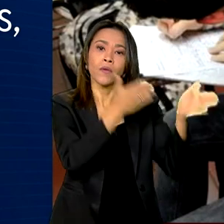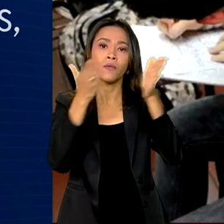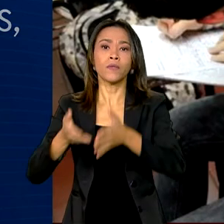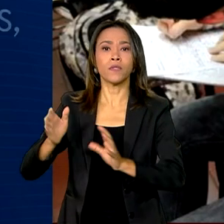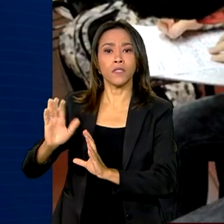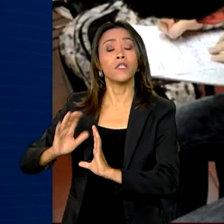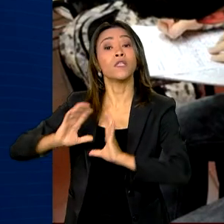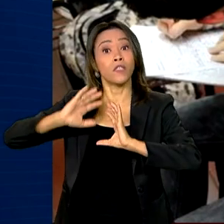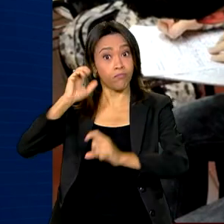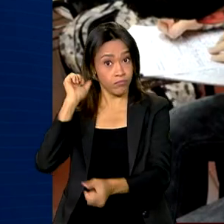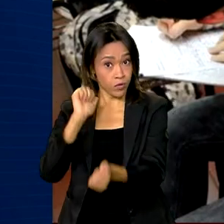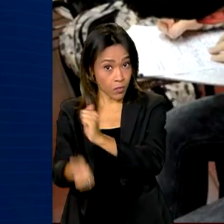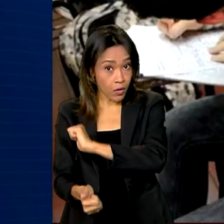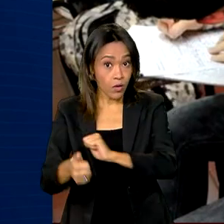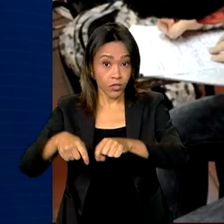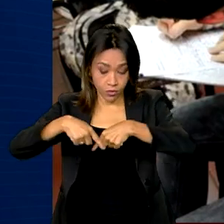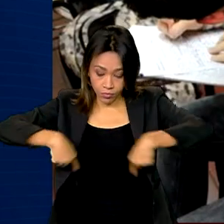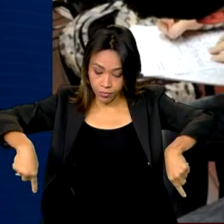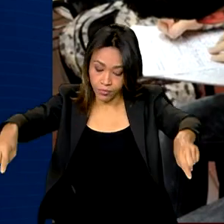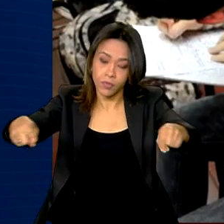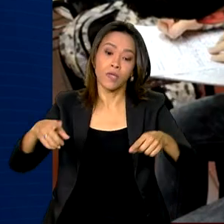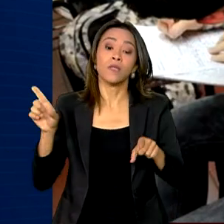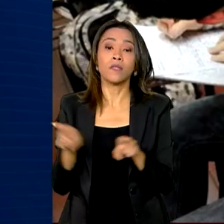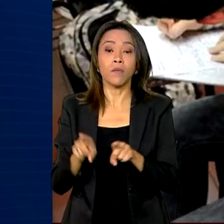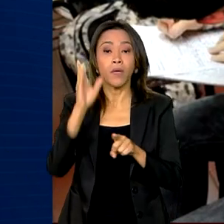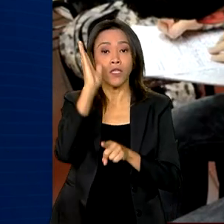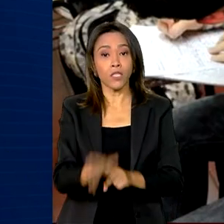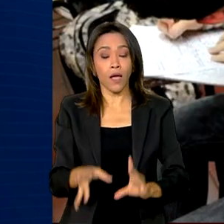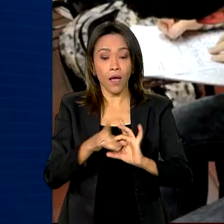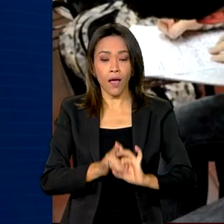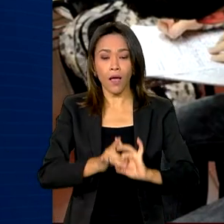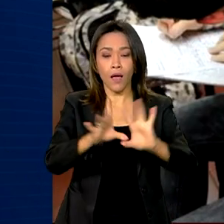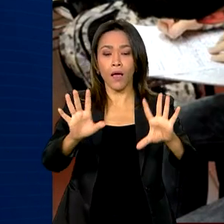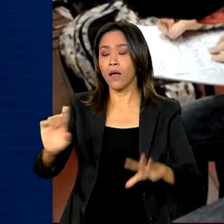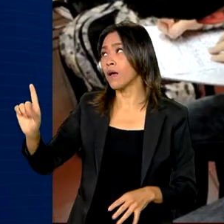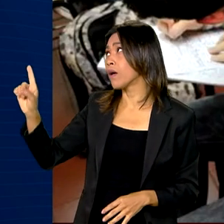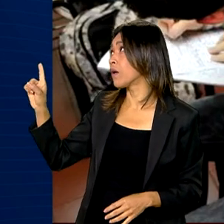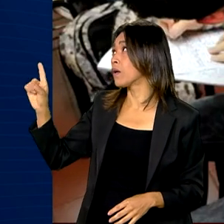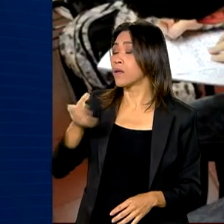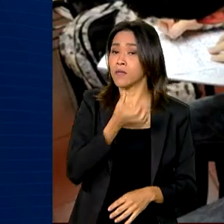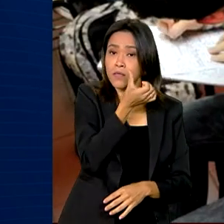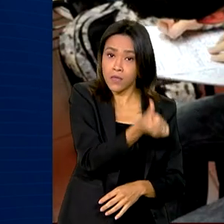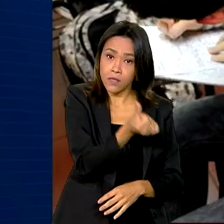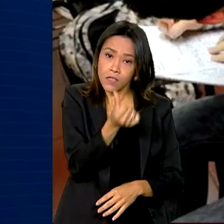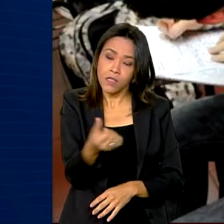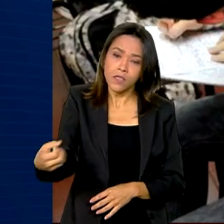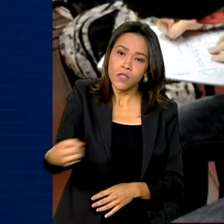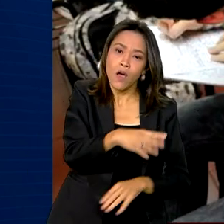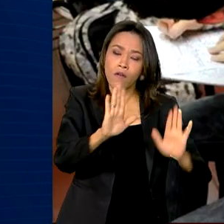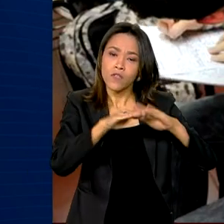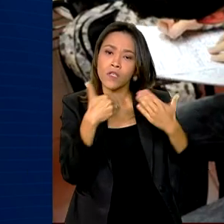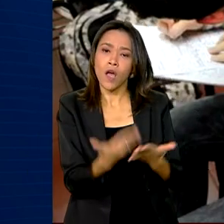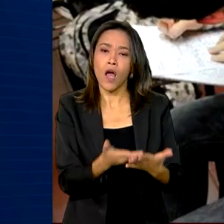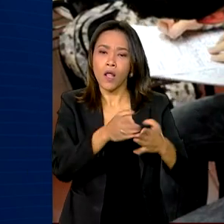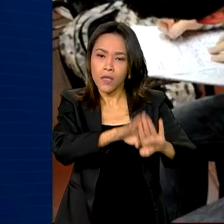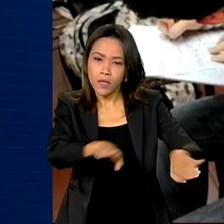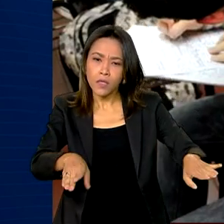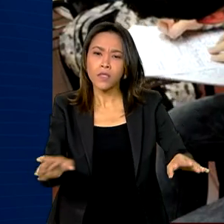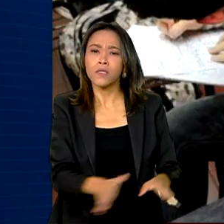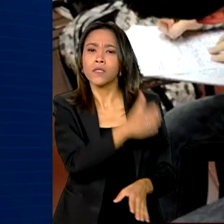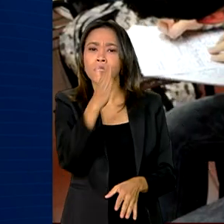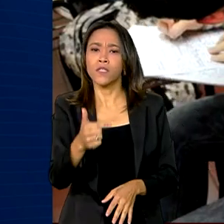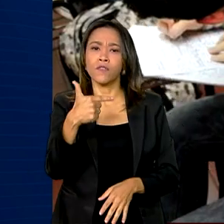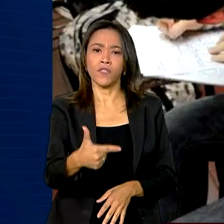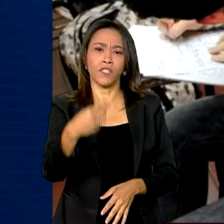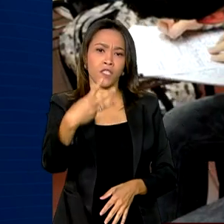esportivas. Ainda foi autorizada a construção de 66 novas creches e de 23